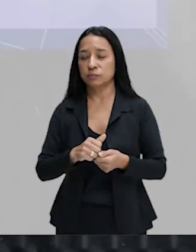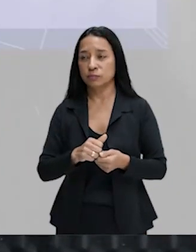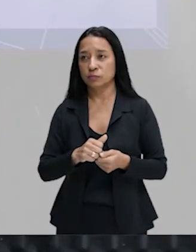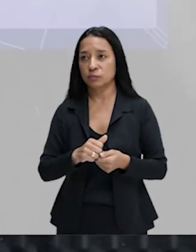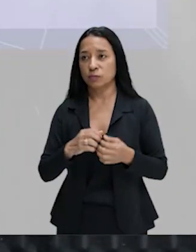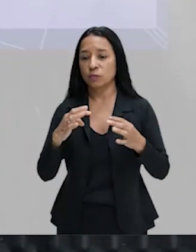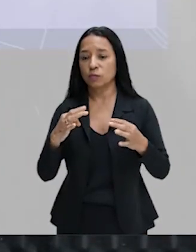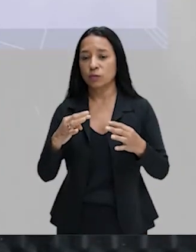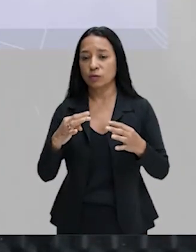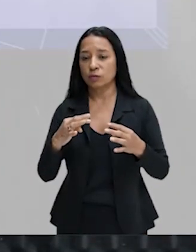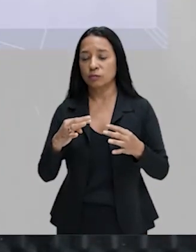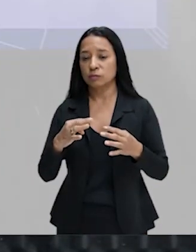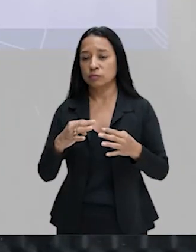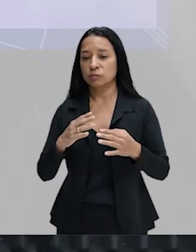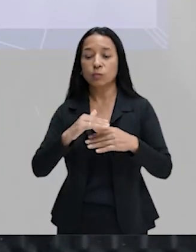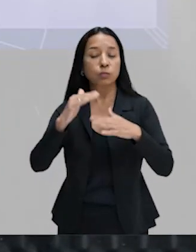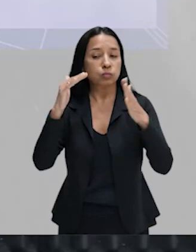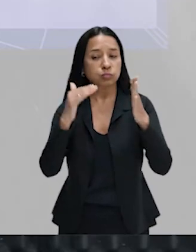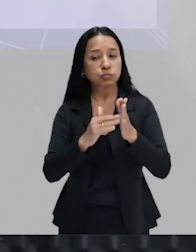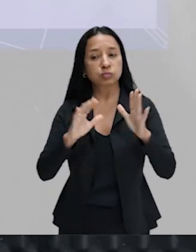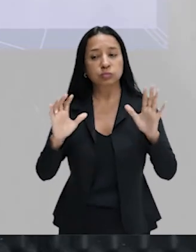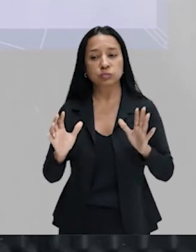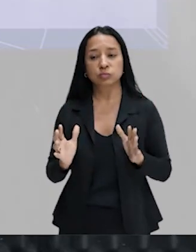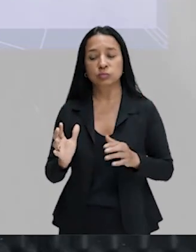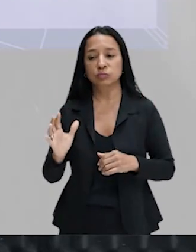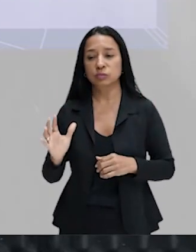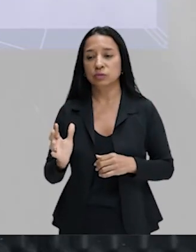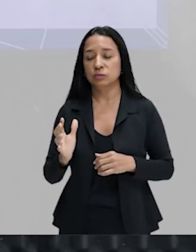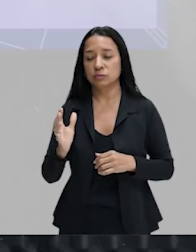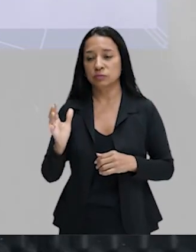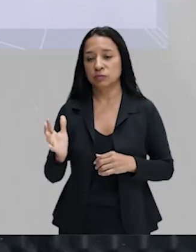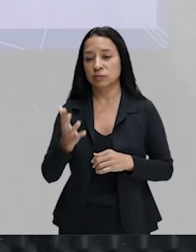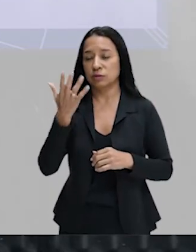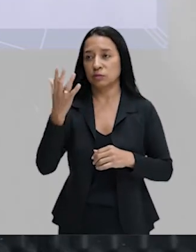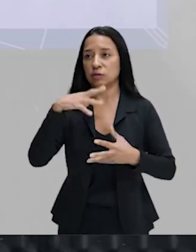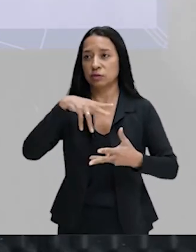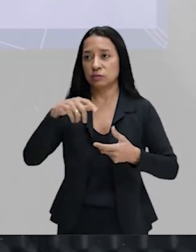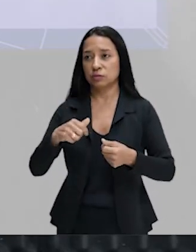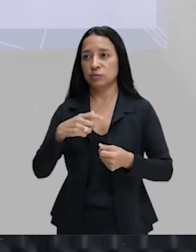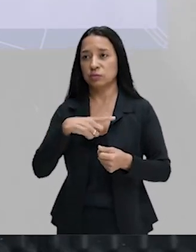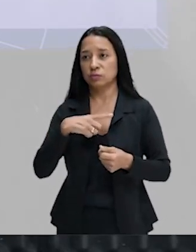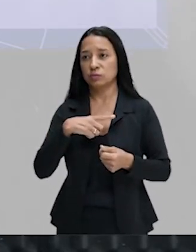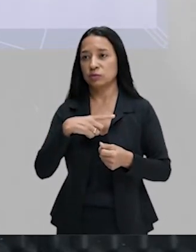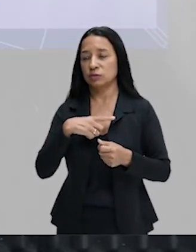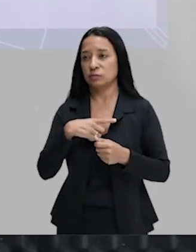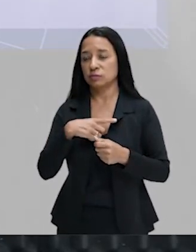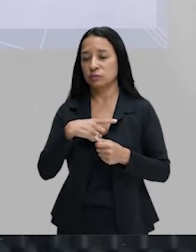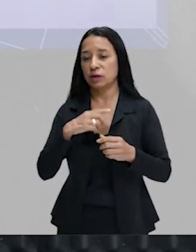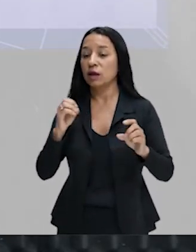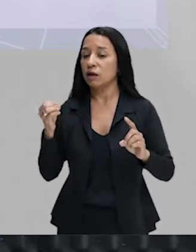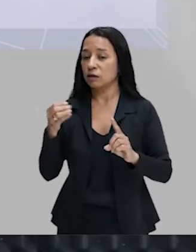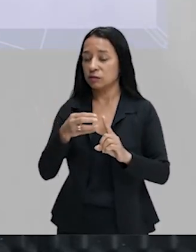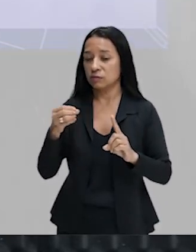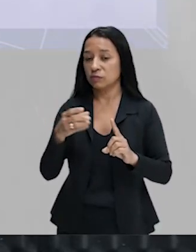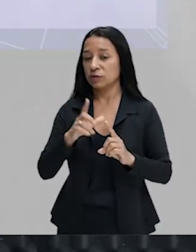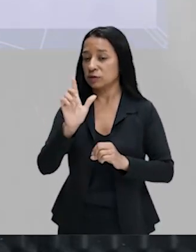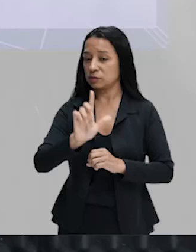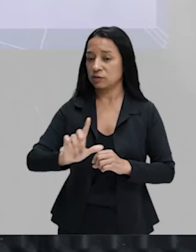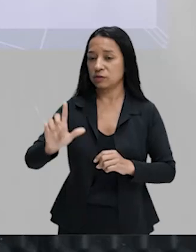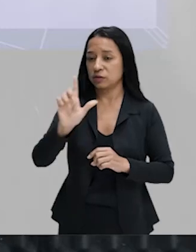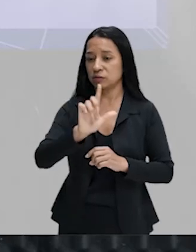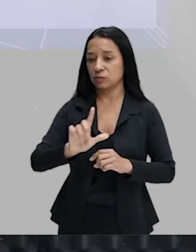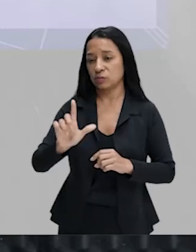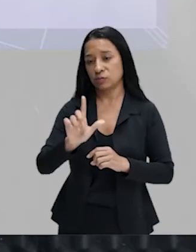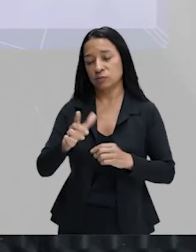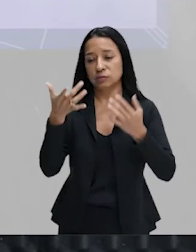tudo que acontece no mundo incide sobre as composições literárias. Tudo que acontece no mundo reflete